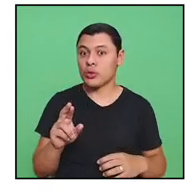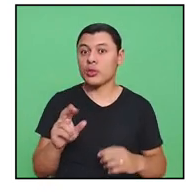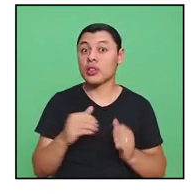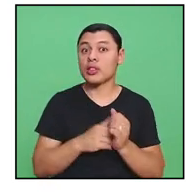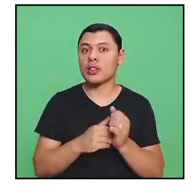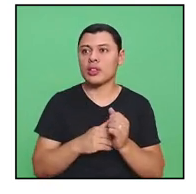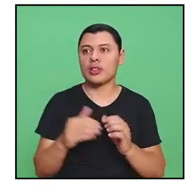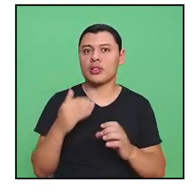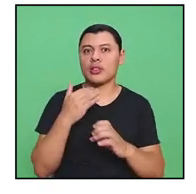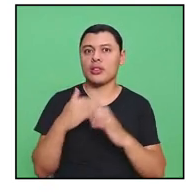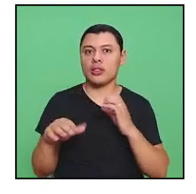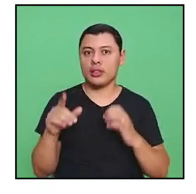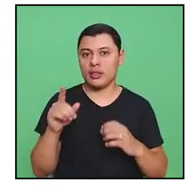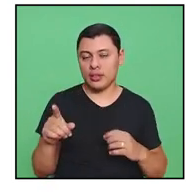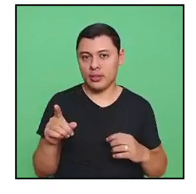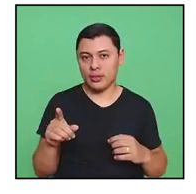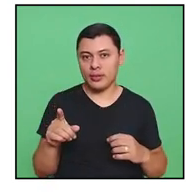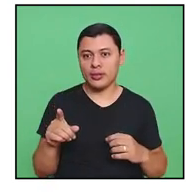ela.